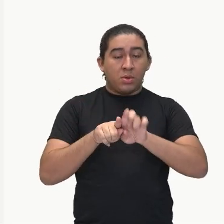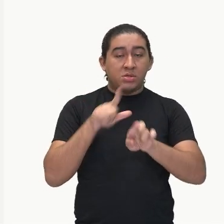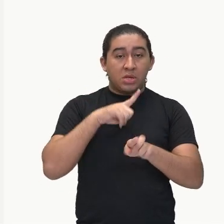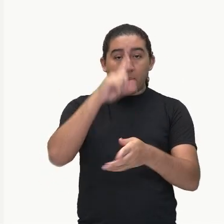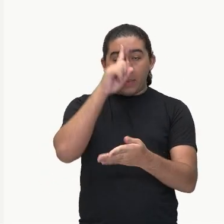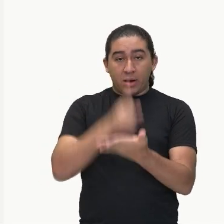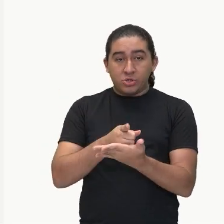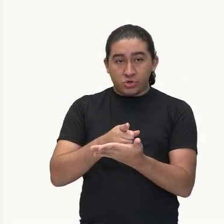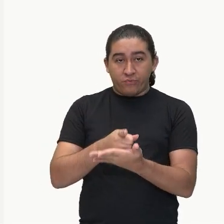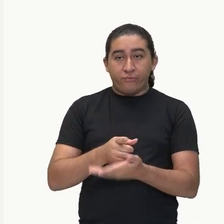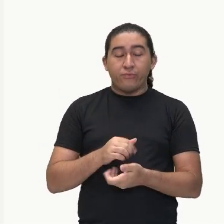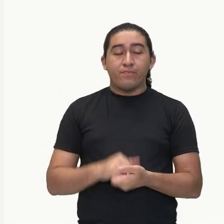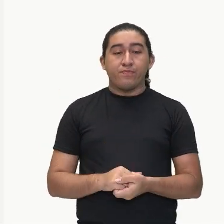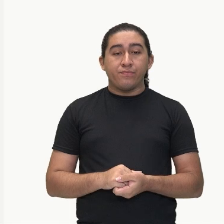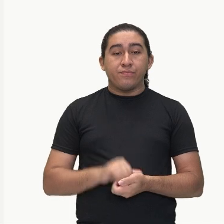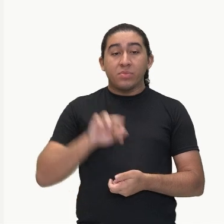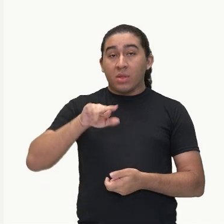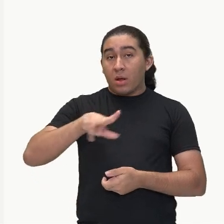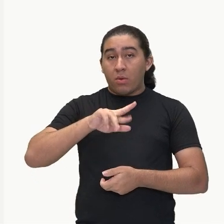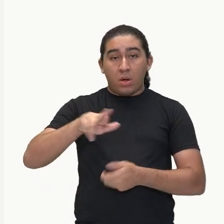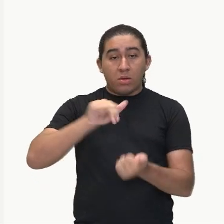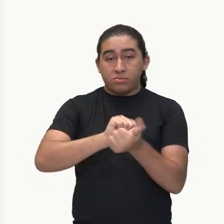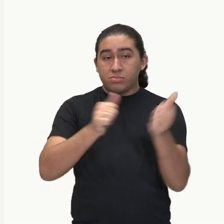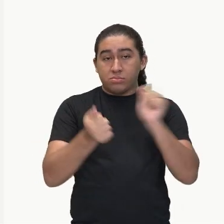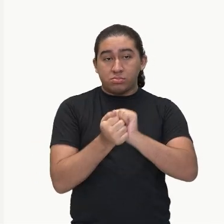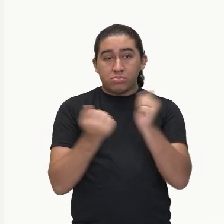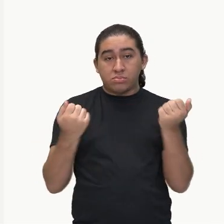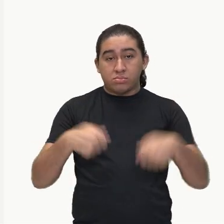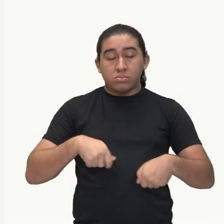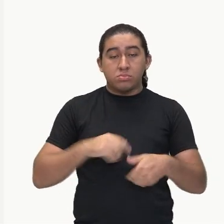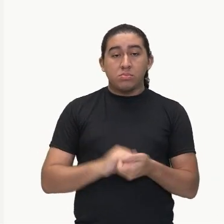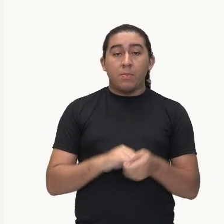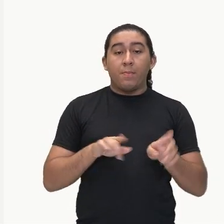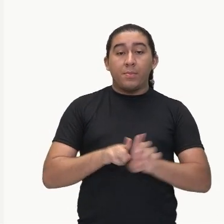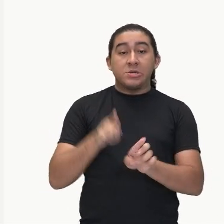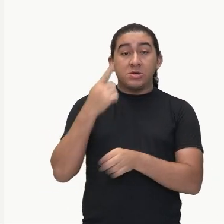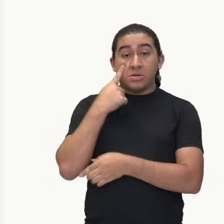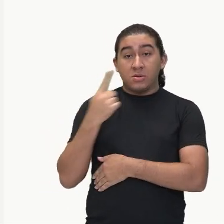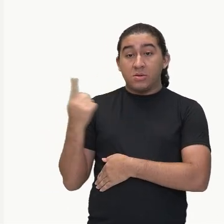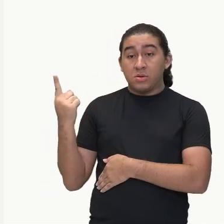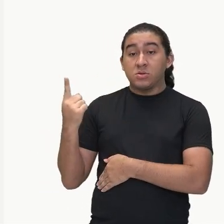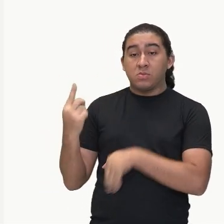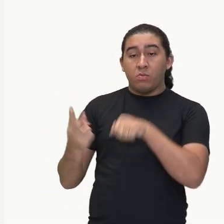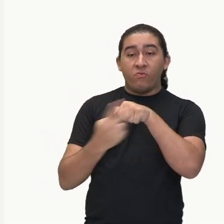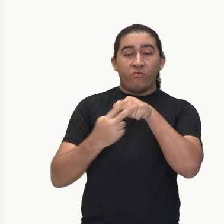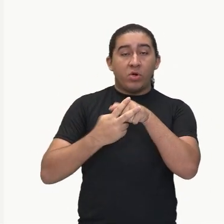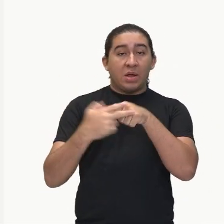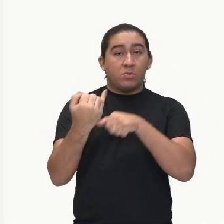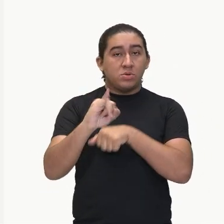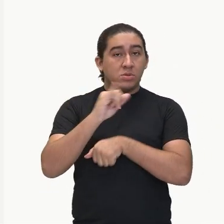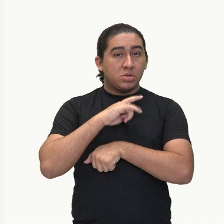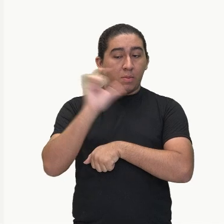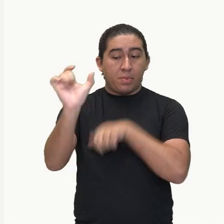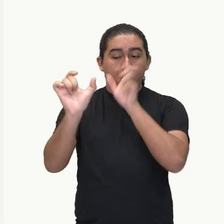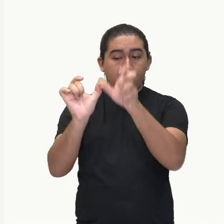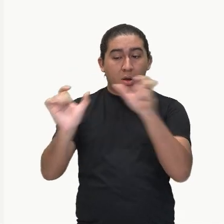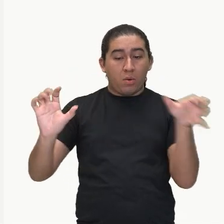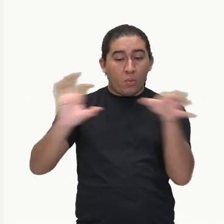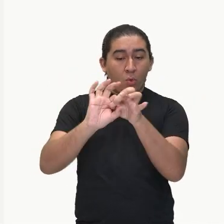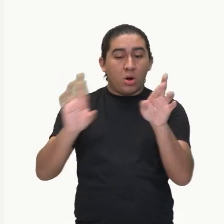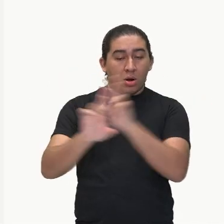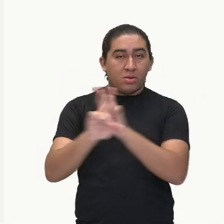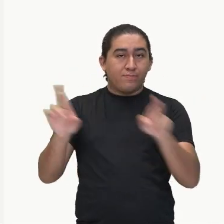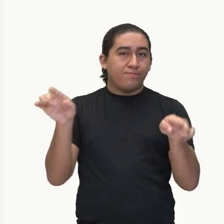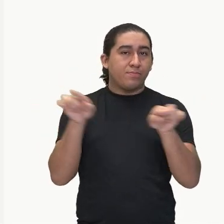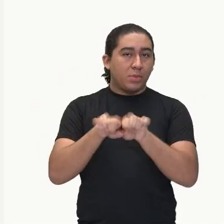aqui no caso. Ele não vai ser flexionado. Já que o verbo, numa locução, ele também não vai